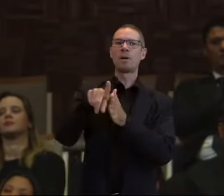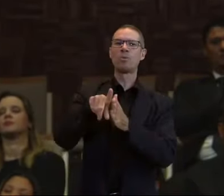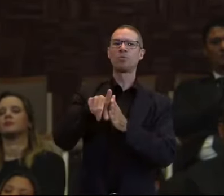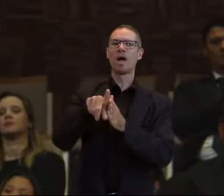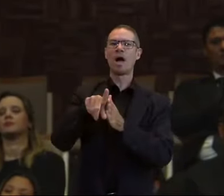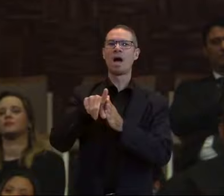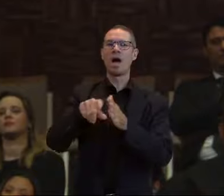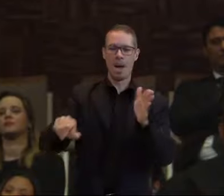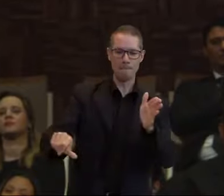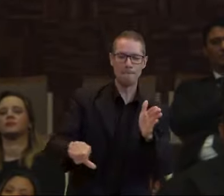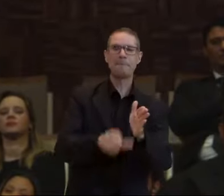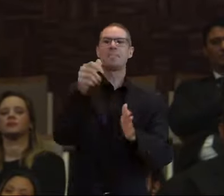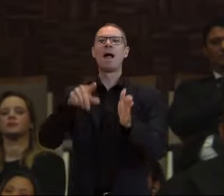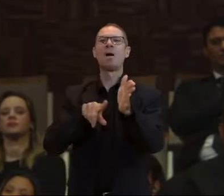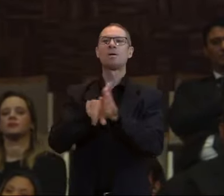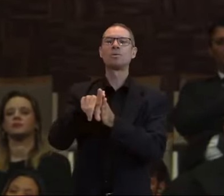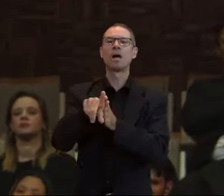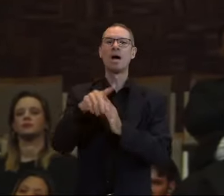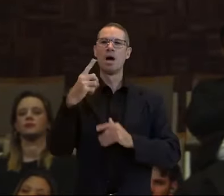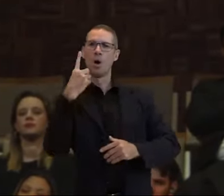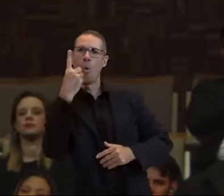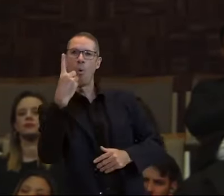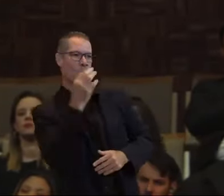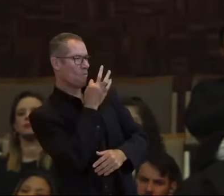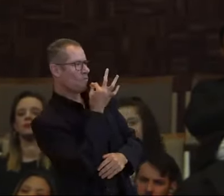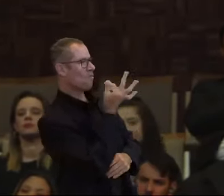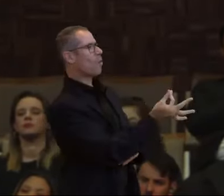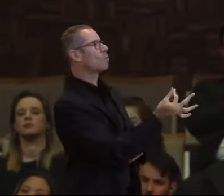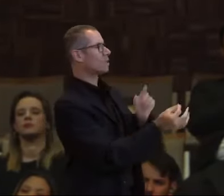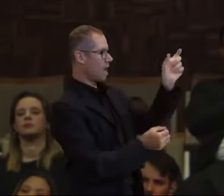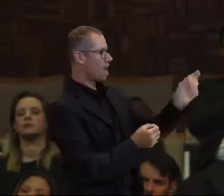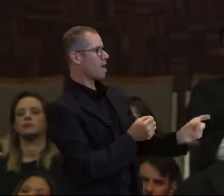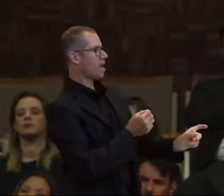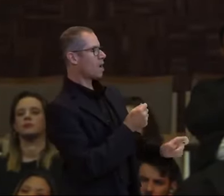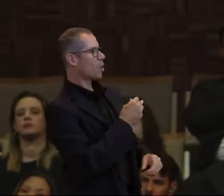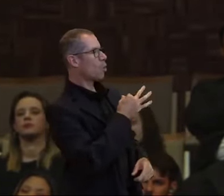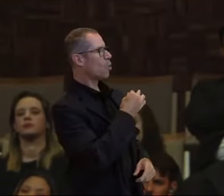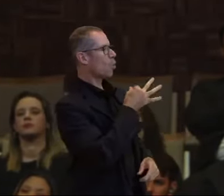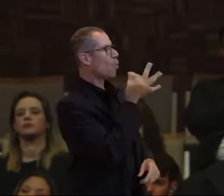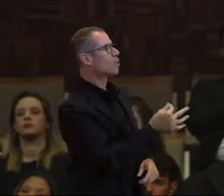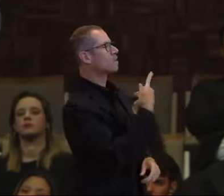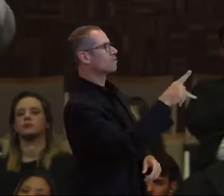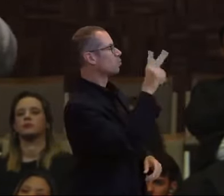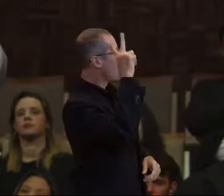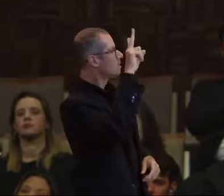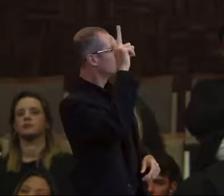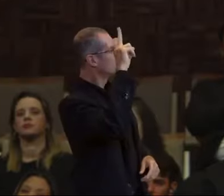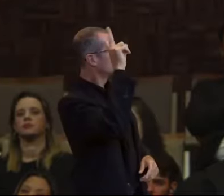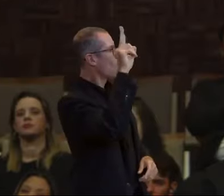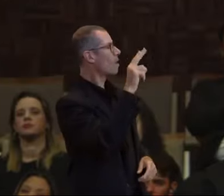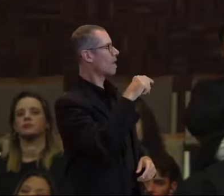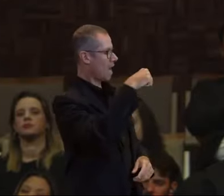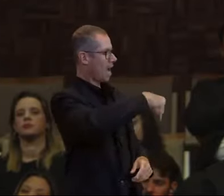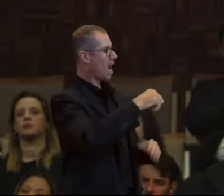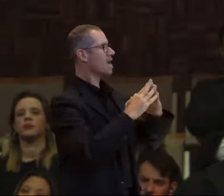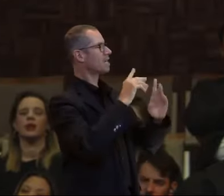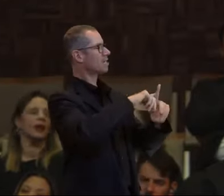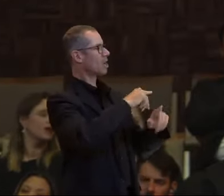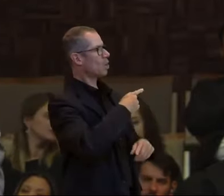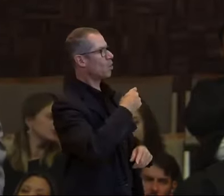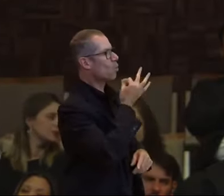tá? A primeira pergunta, um só vai contar. Conta a sua história, porque essa é a história dessa igreja. Conta